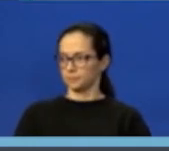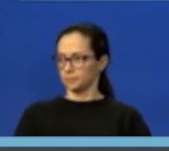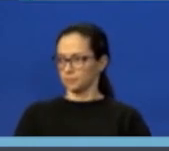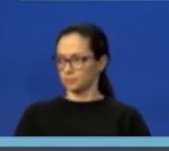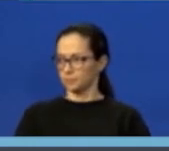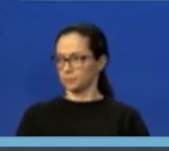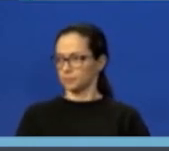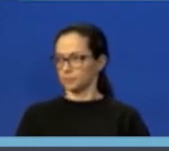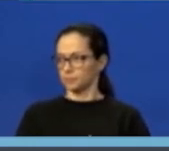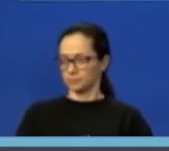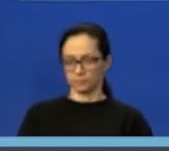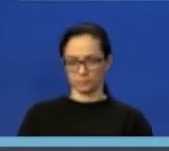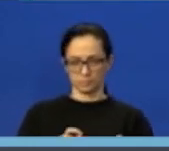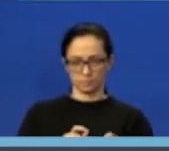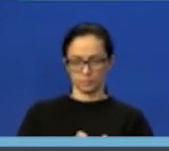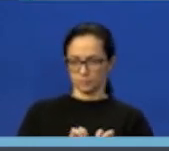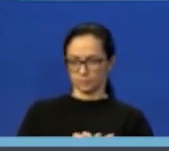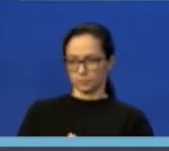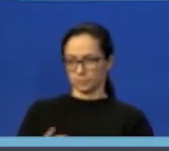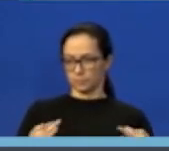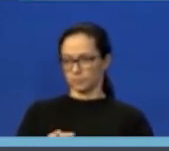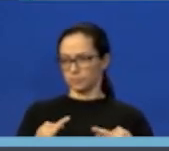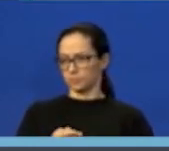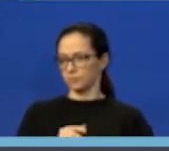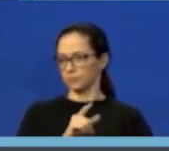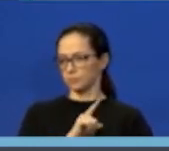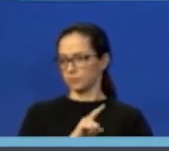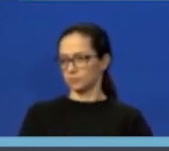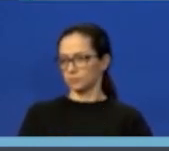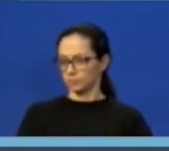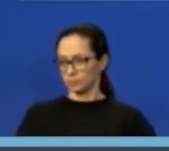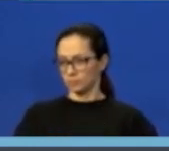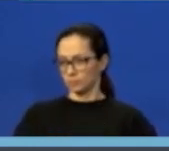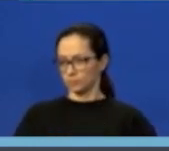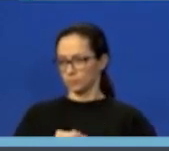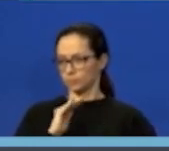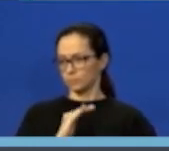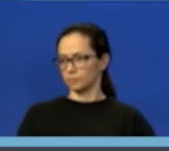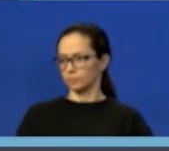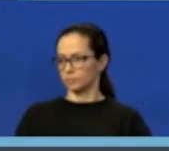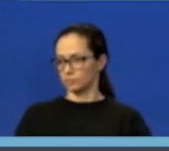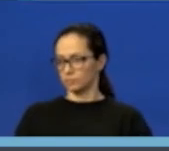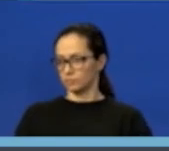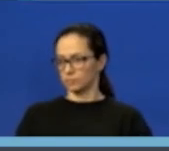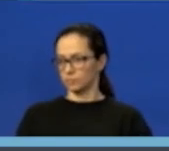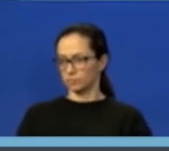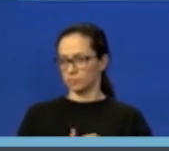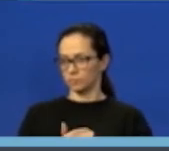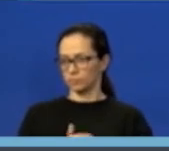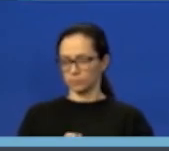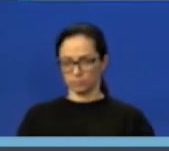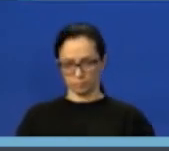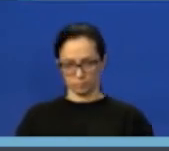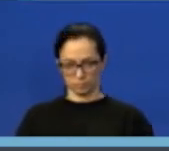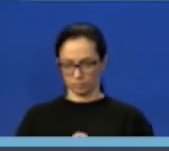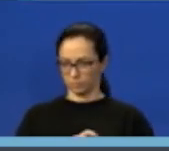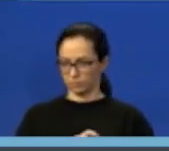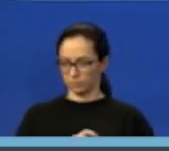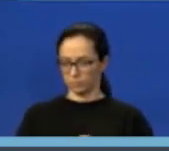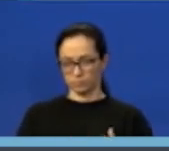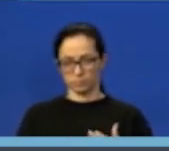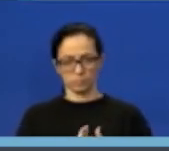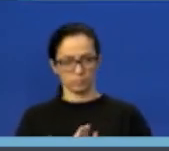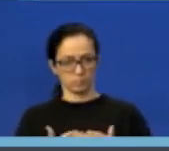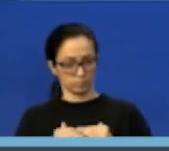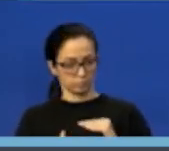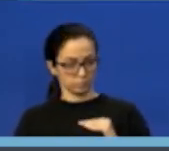trato urinário alta, que também pode ser chamada de pielonefrite, e que tem um início, muitas vezes, com um quadro de cistite, então começa com uma infecção do